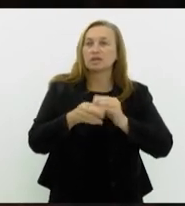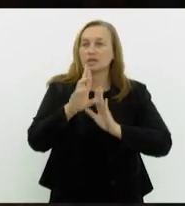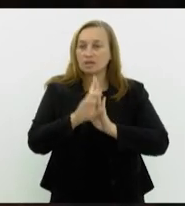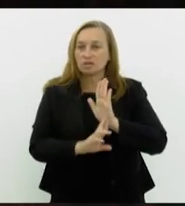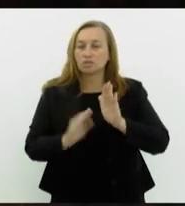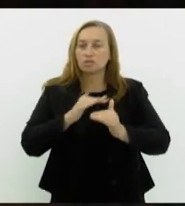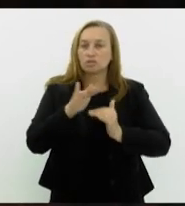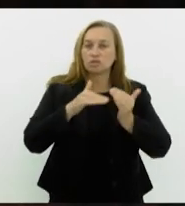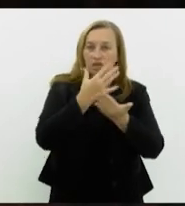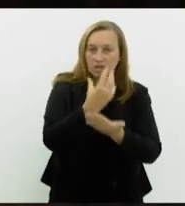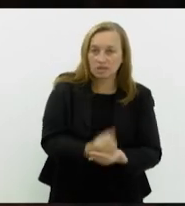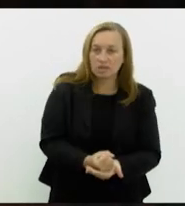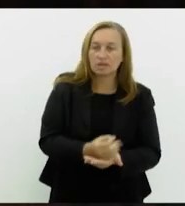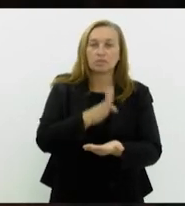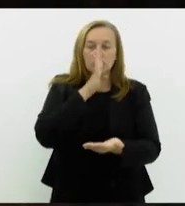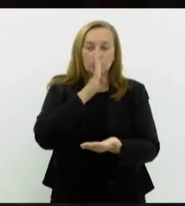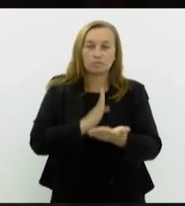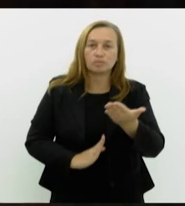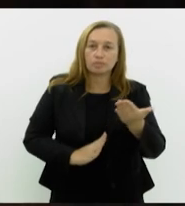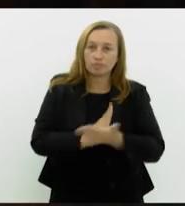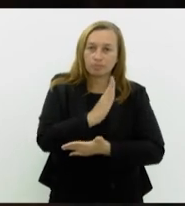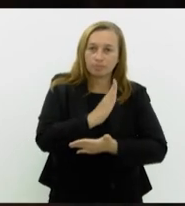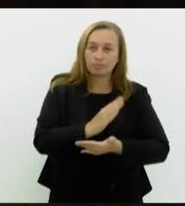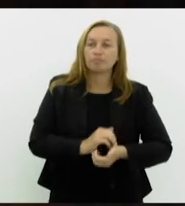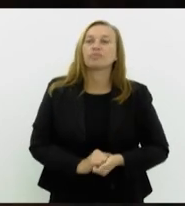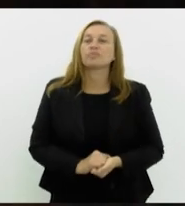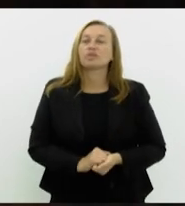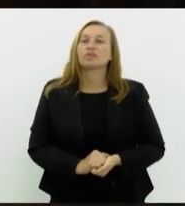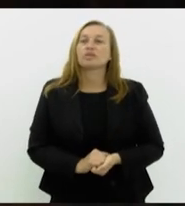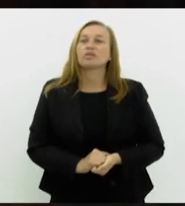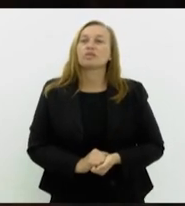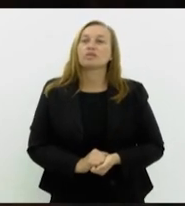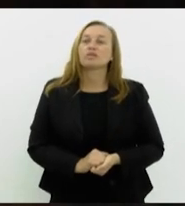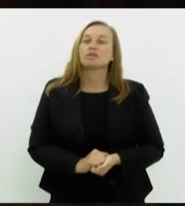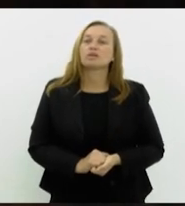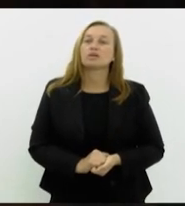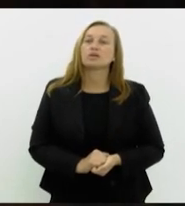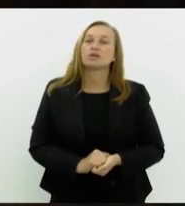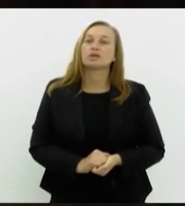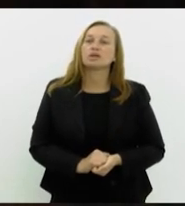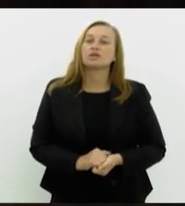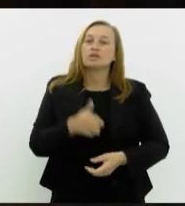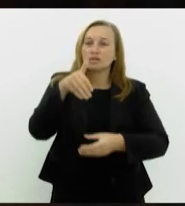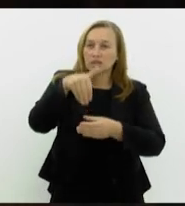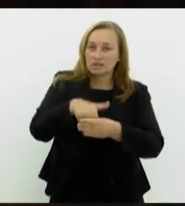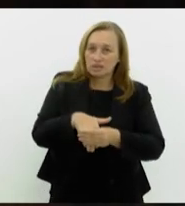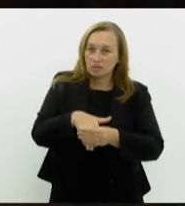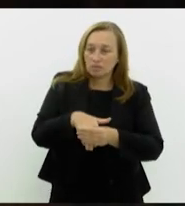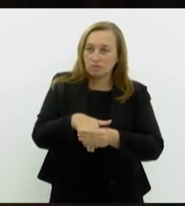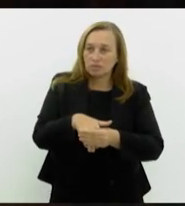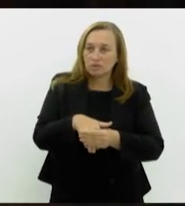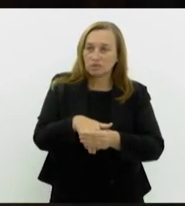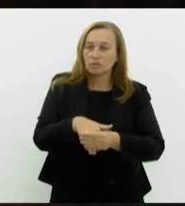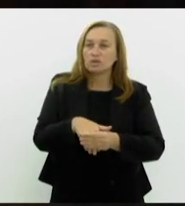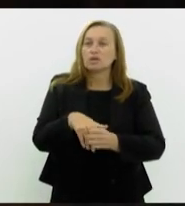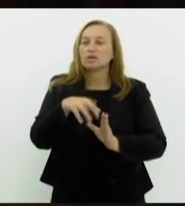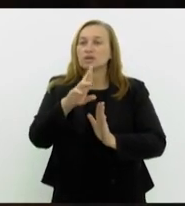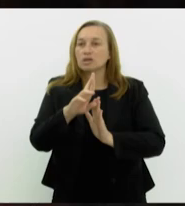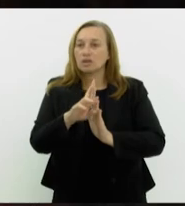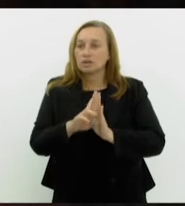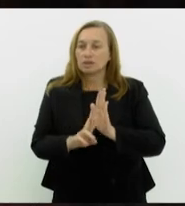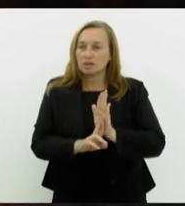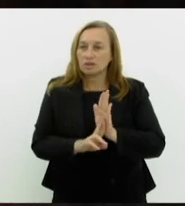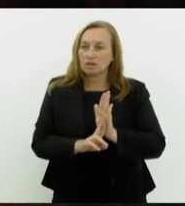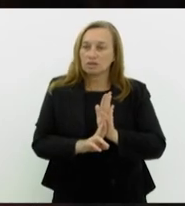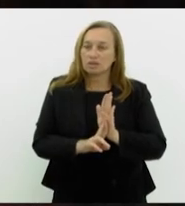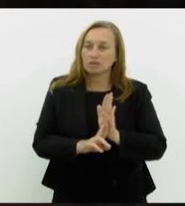Os senhores que aprovam, permaneçam como estão. Aprovado. Em votação, a redação do